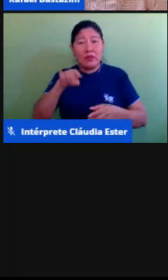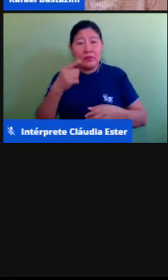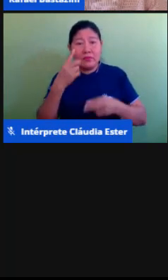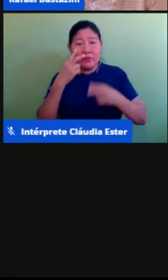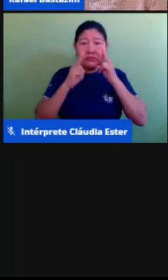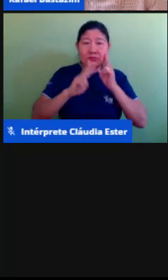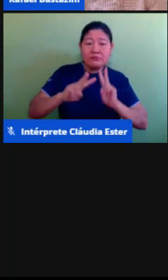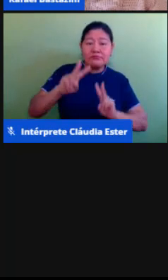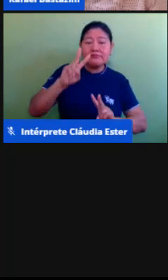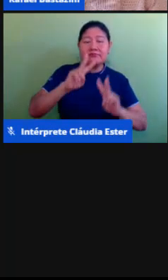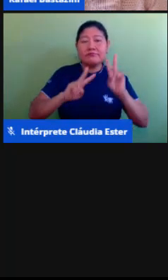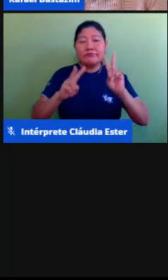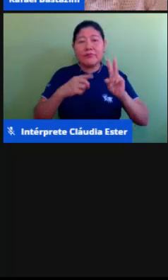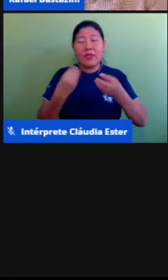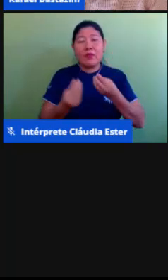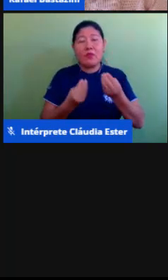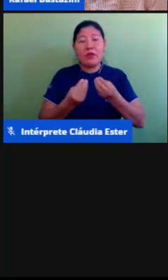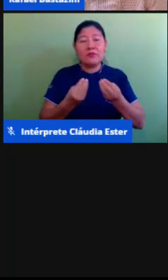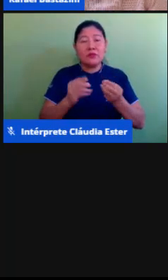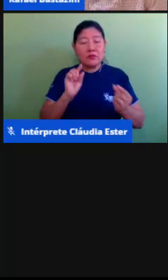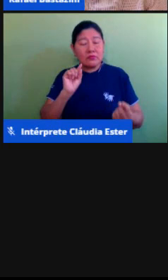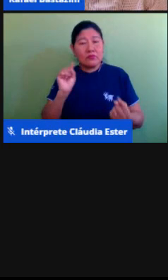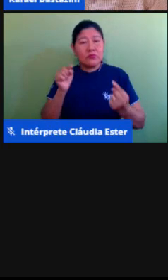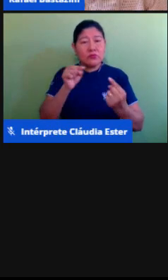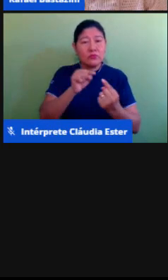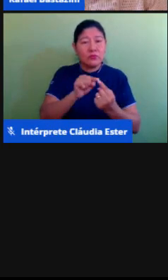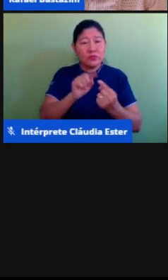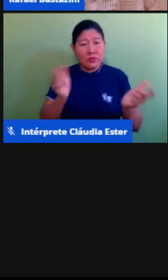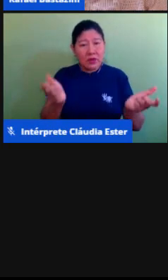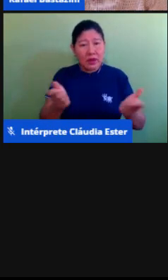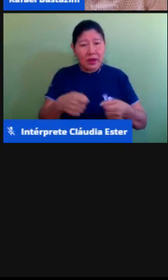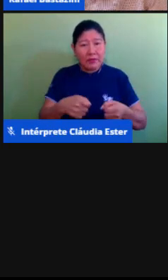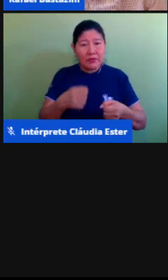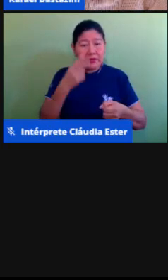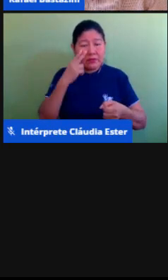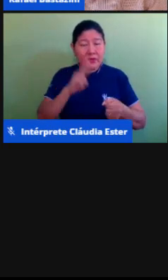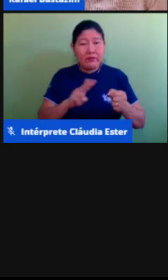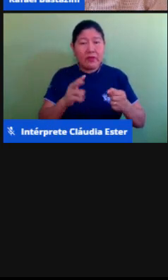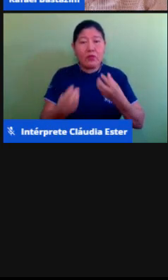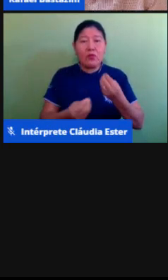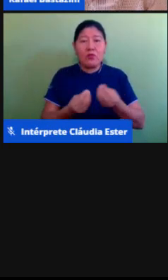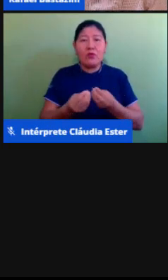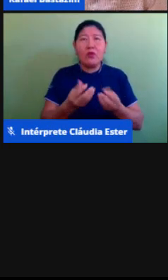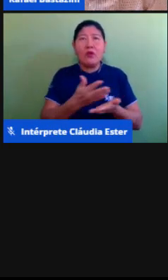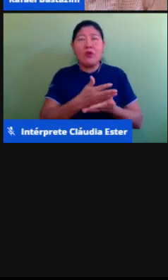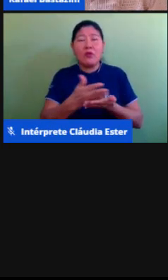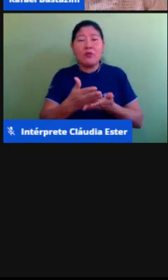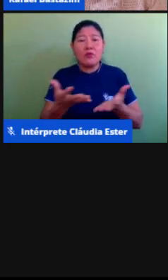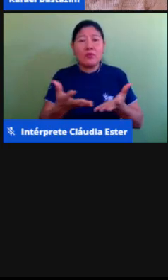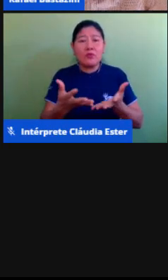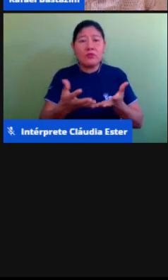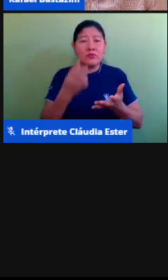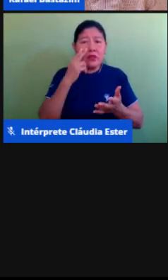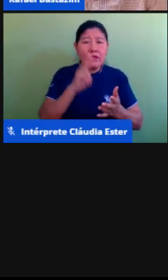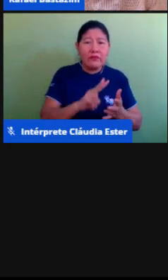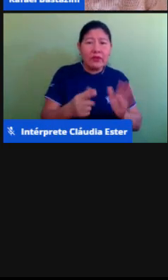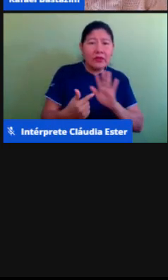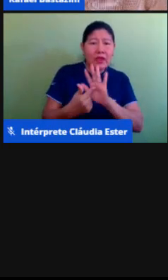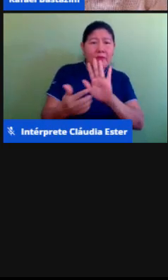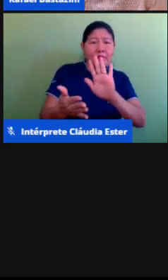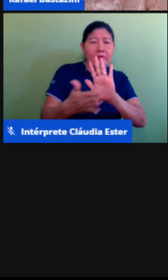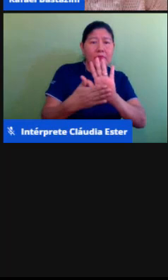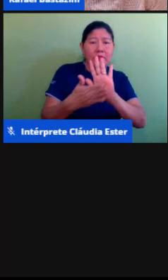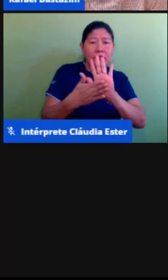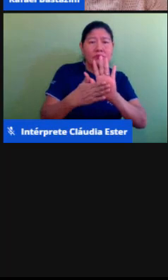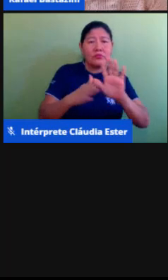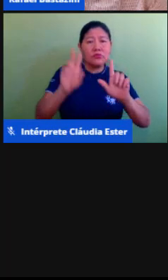rapidamente alguns aspectos do conceito de paisagem atualmente, como que ele vem sendo abordado, ou algumas propostas para a